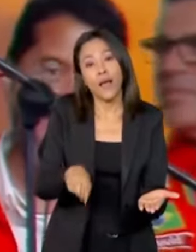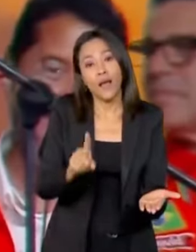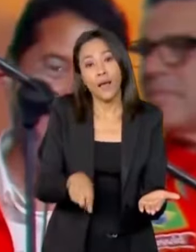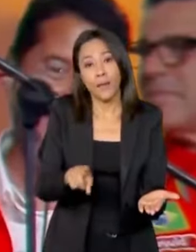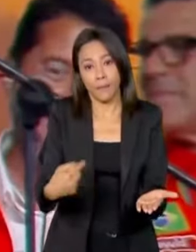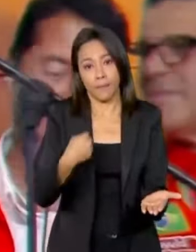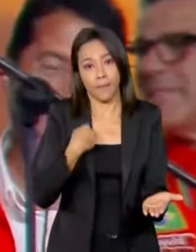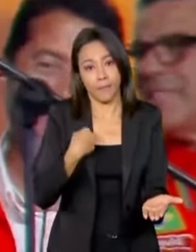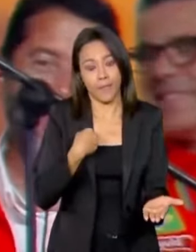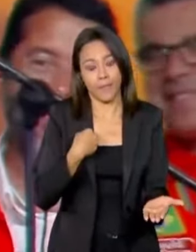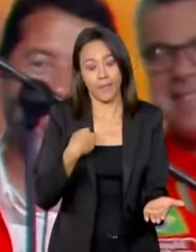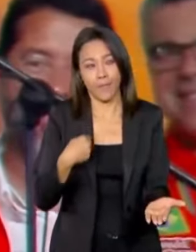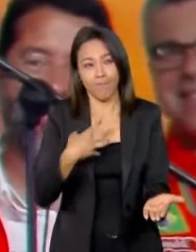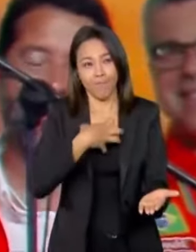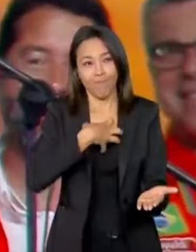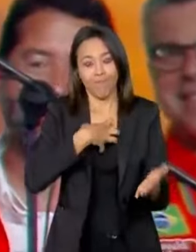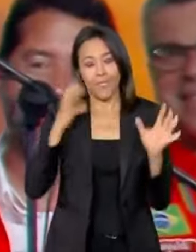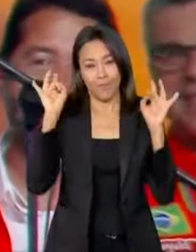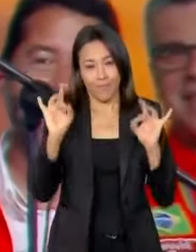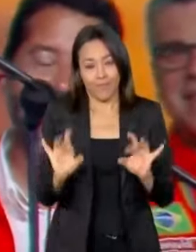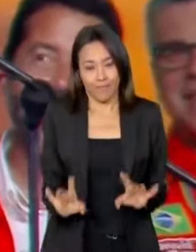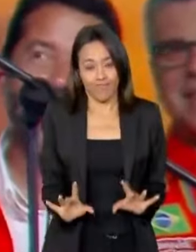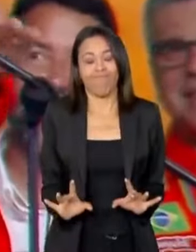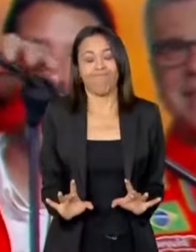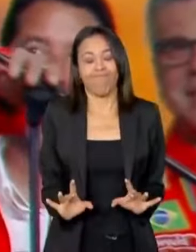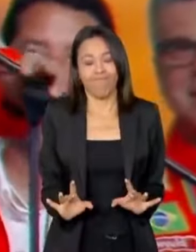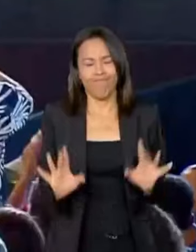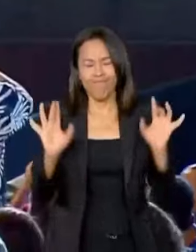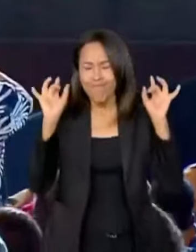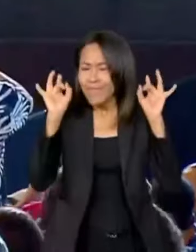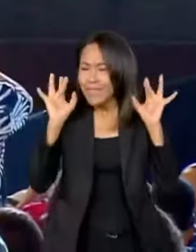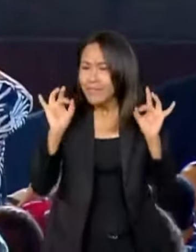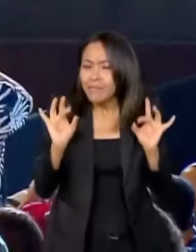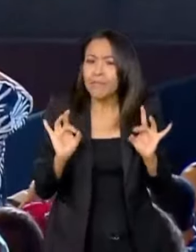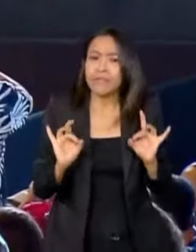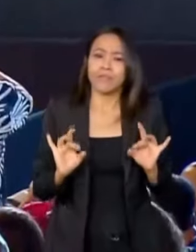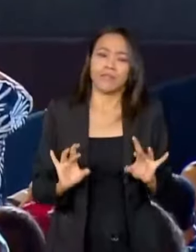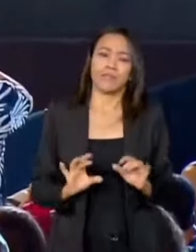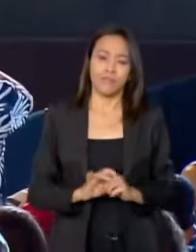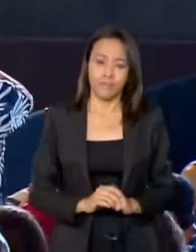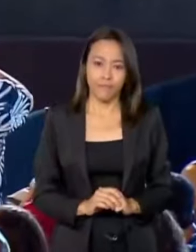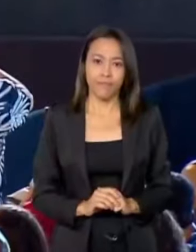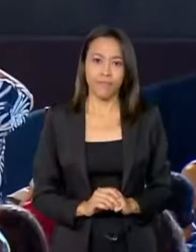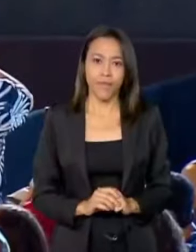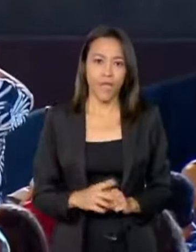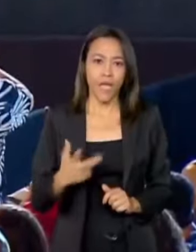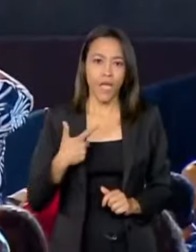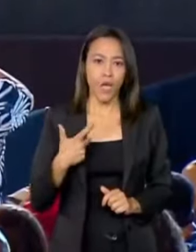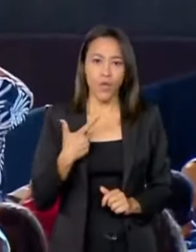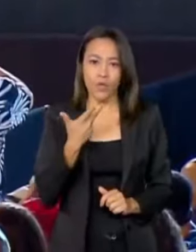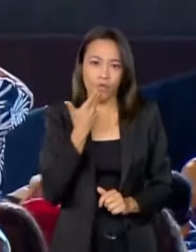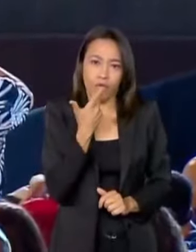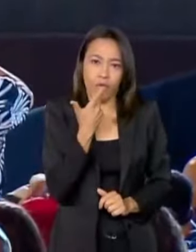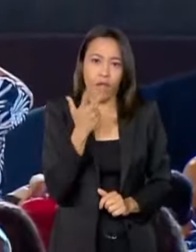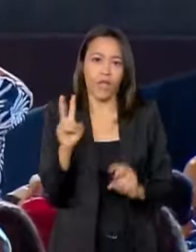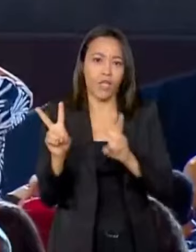mim, muito especial. Muito. Eu não vou falar da Petrobras